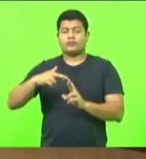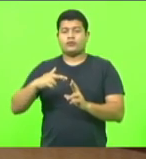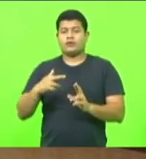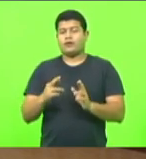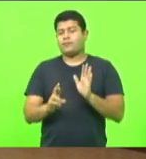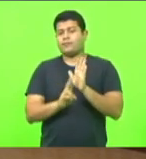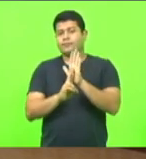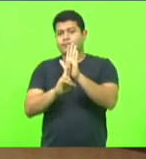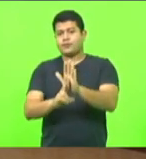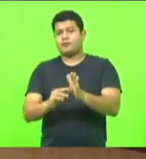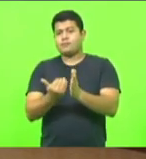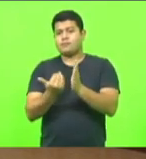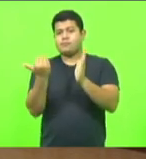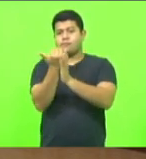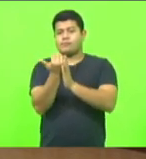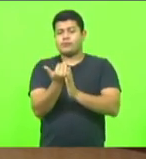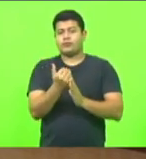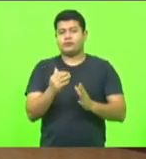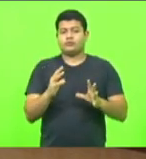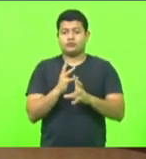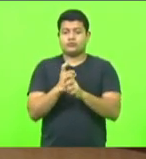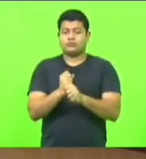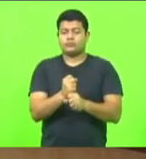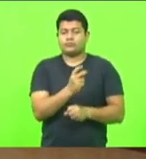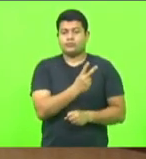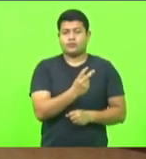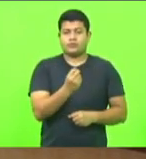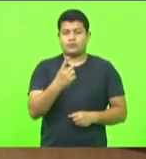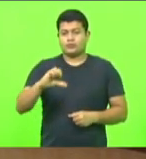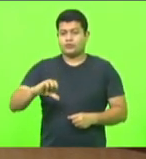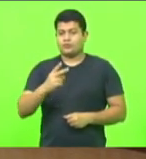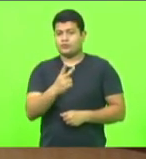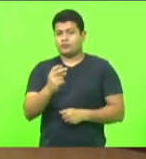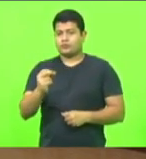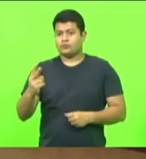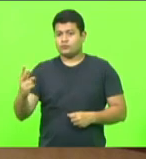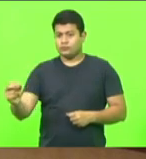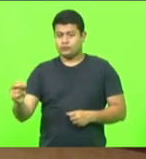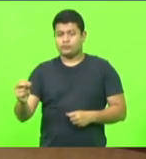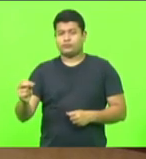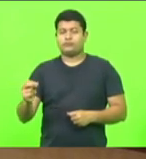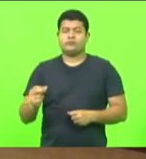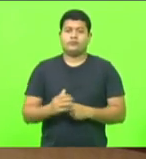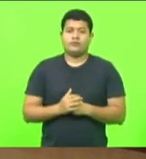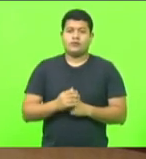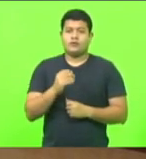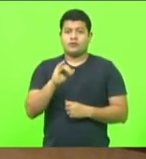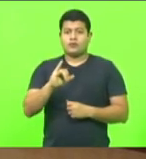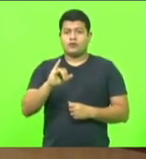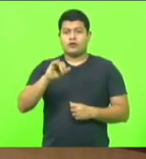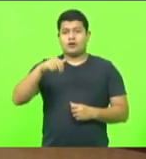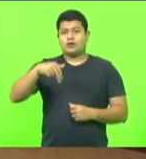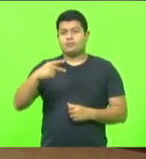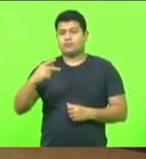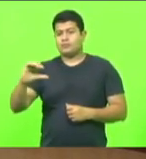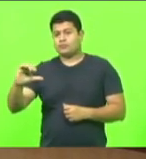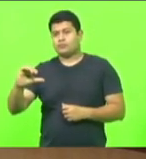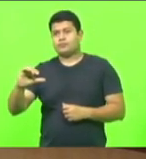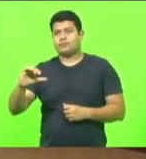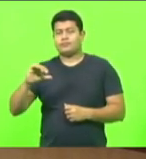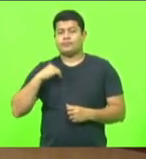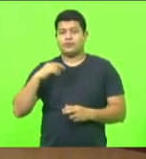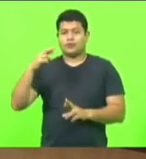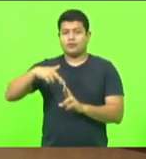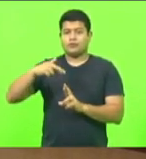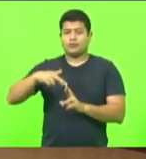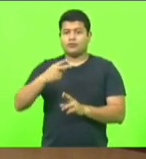2020 somadas. Segundo o SINTE, o INPC, que deveria ser considerado com base no período 2018 a 2021,